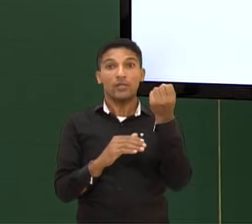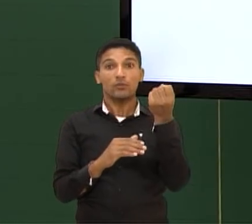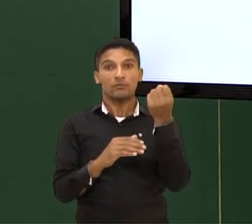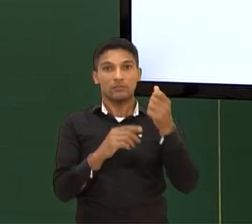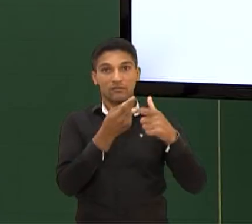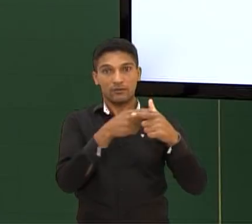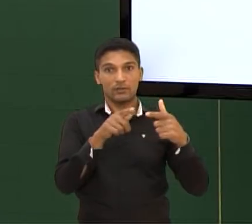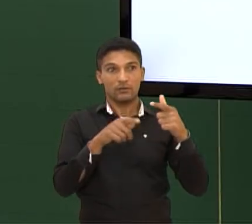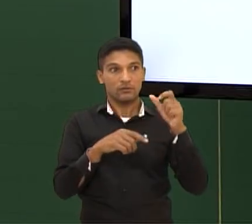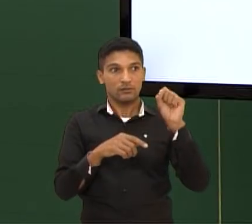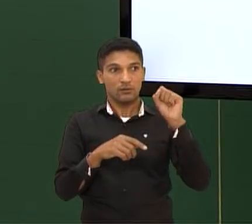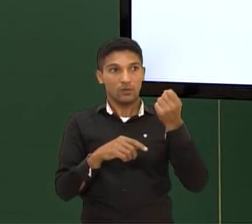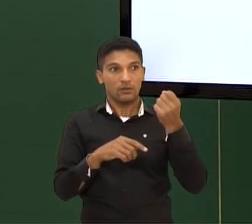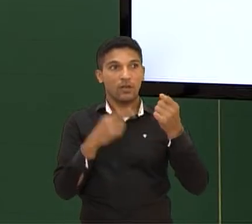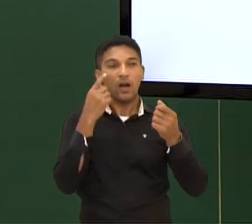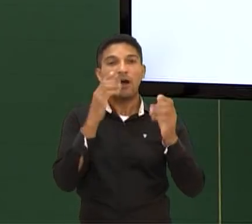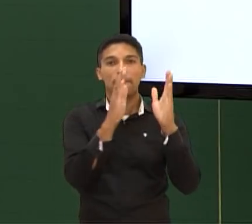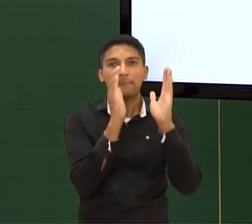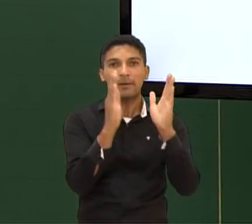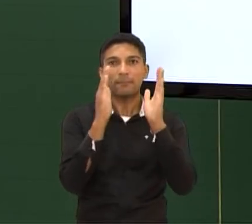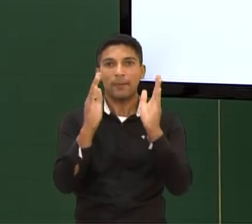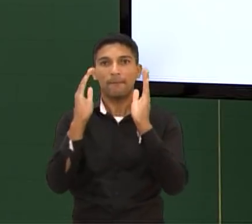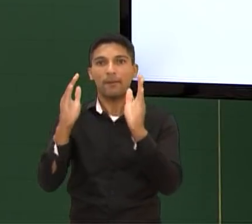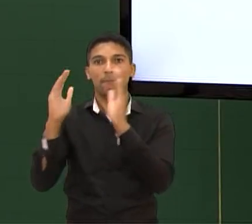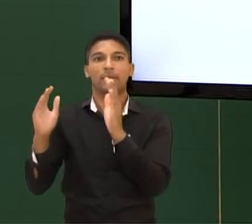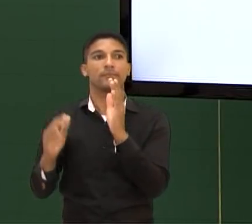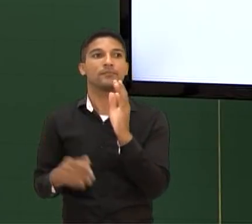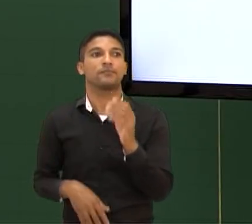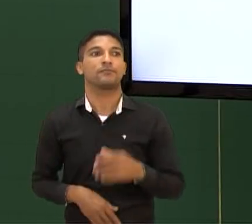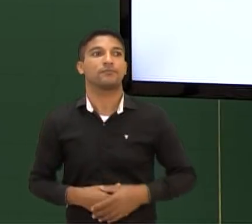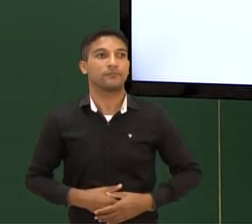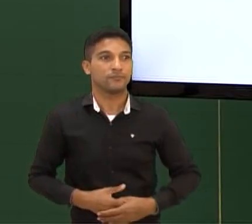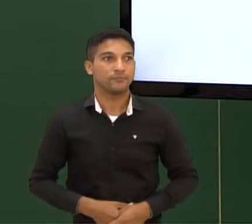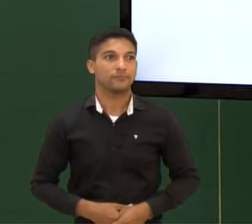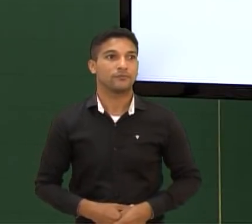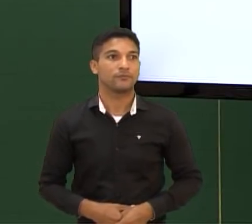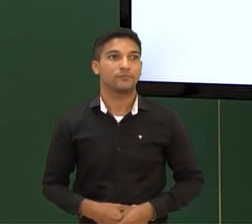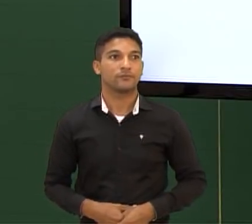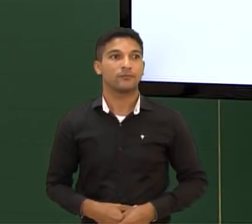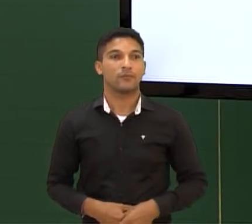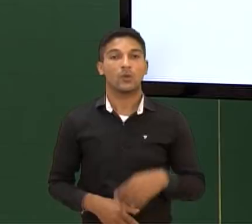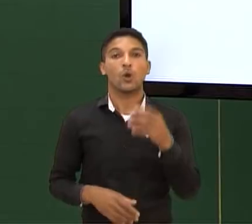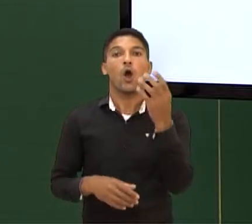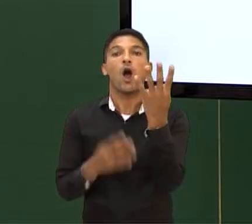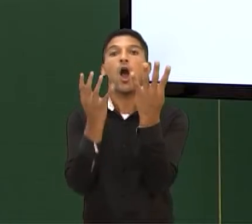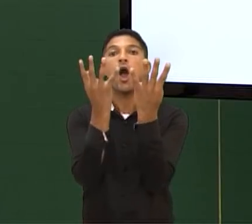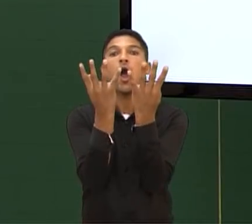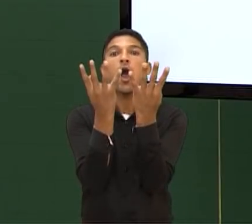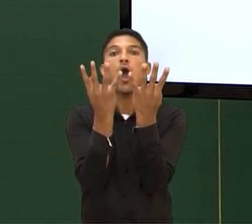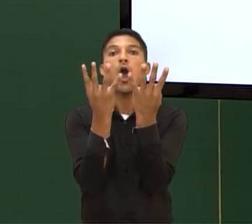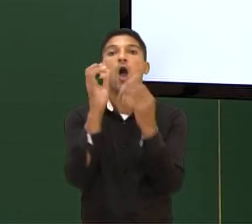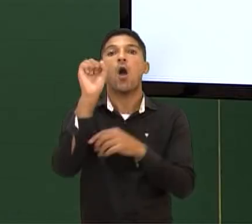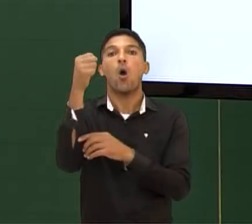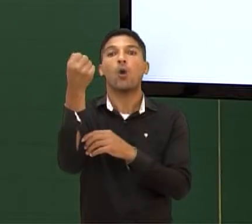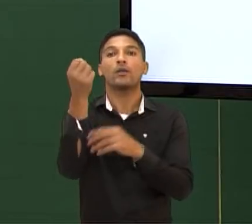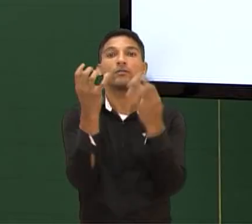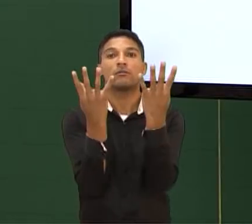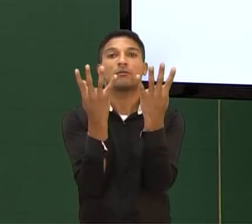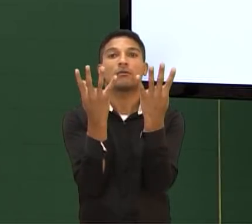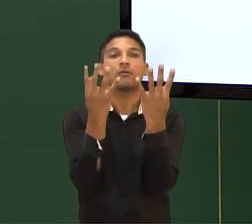vamos verificar aqui, ó. 8. Olha, a professora está fazendo aqui o espaço, né, das 8 partes,